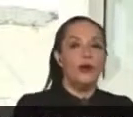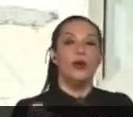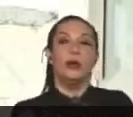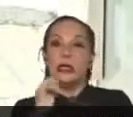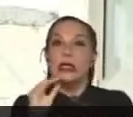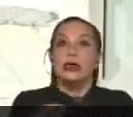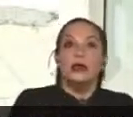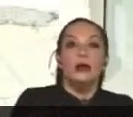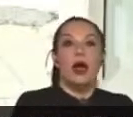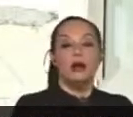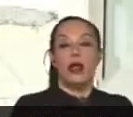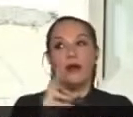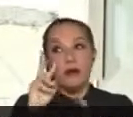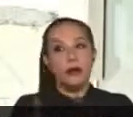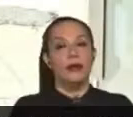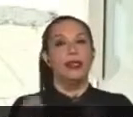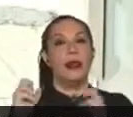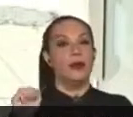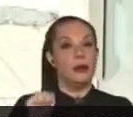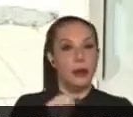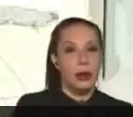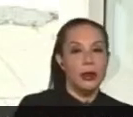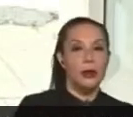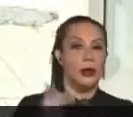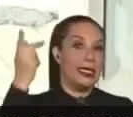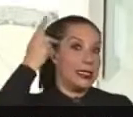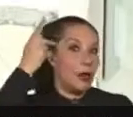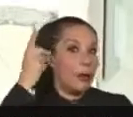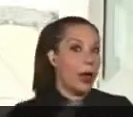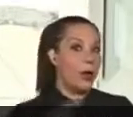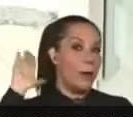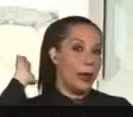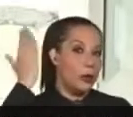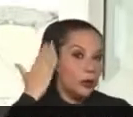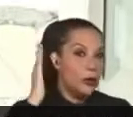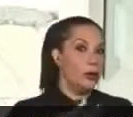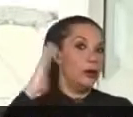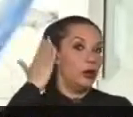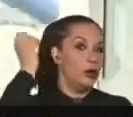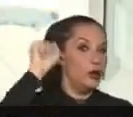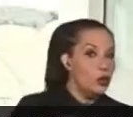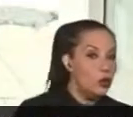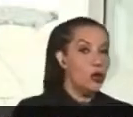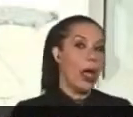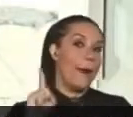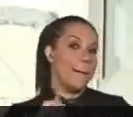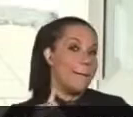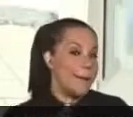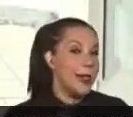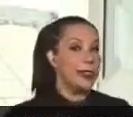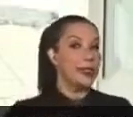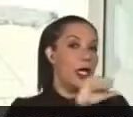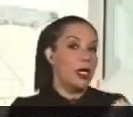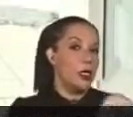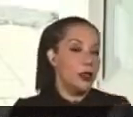é sentido em supermercados nos estados de São Paulo, Mato Grosso, Mato Grosso do Sul, Minas Gerais, Rio